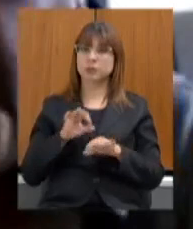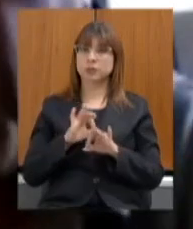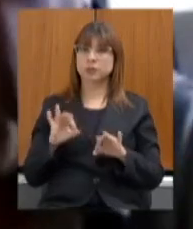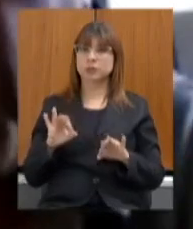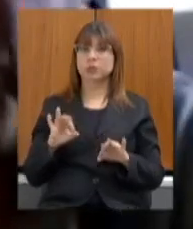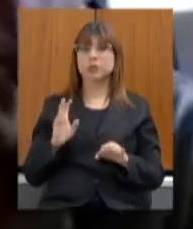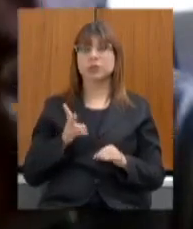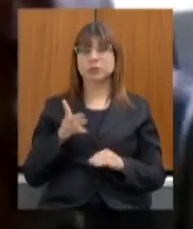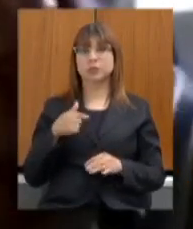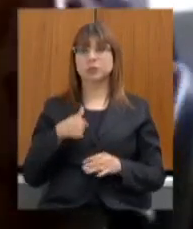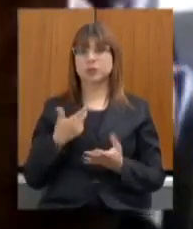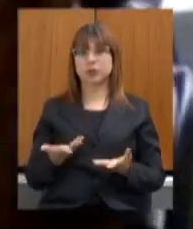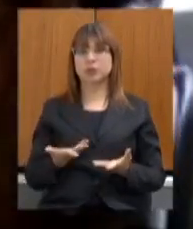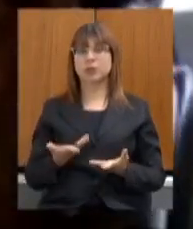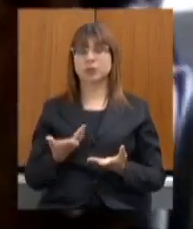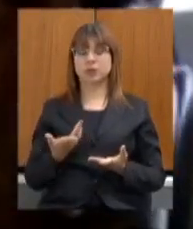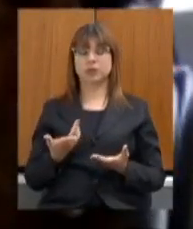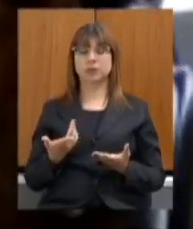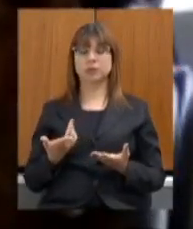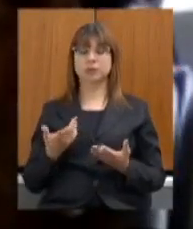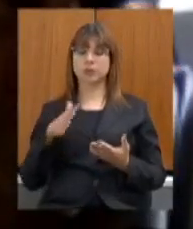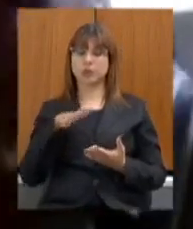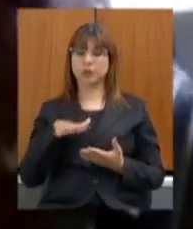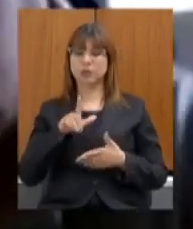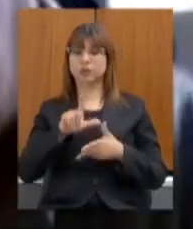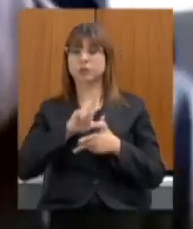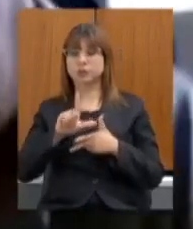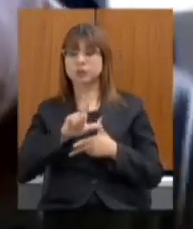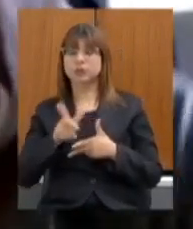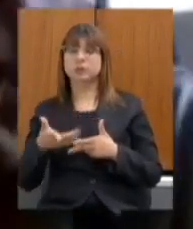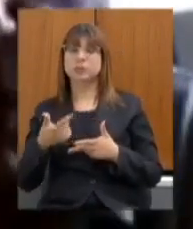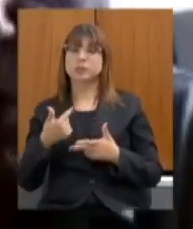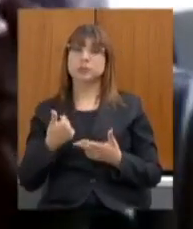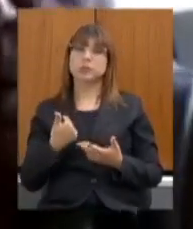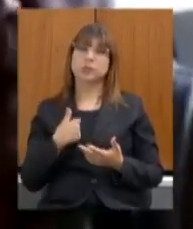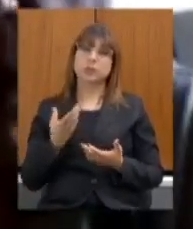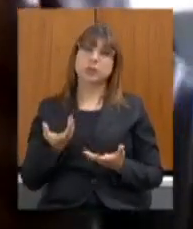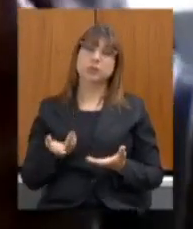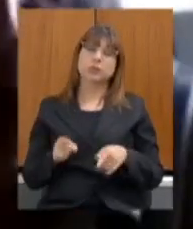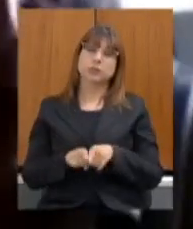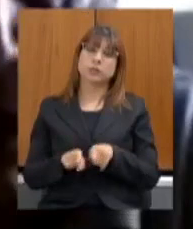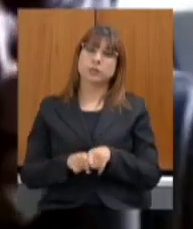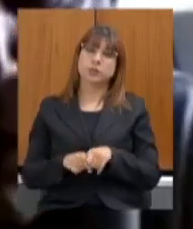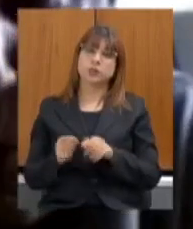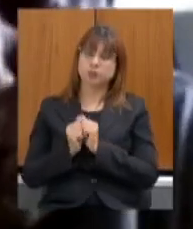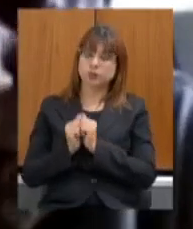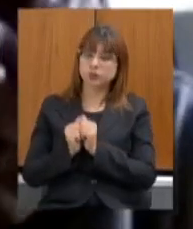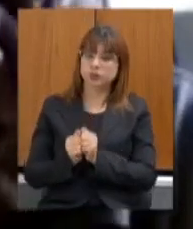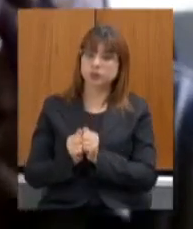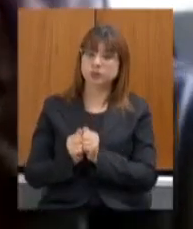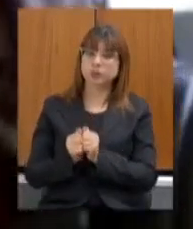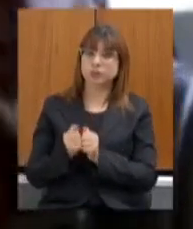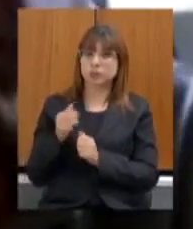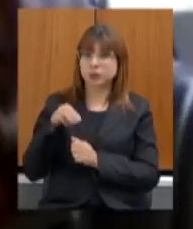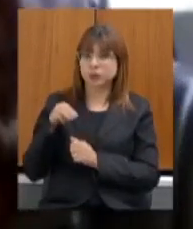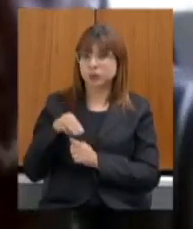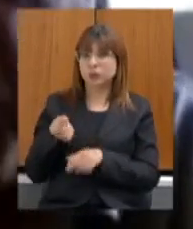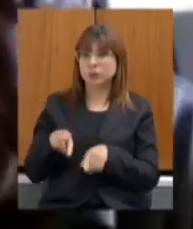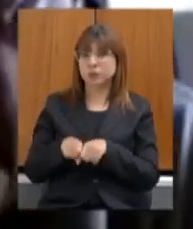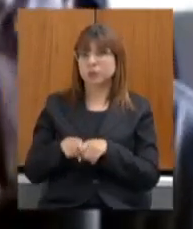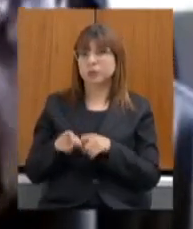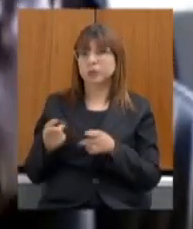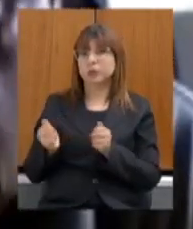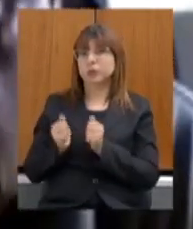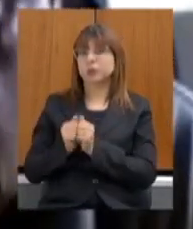posso em ter de produção legislativa, de ação política. Eu queria me somar também, aí nesse minutinho que me resta, ao